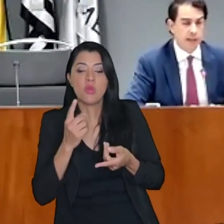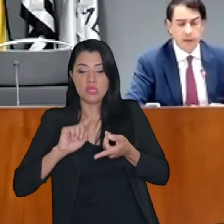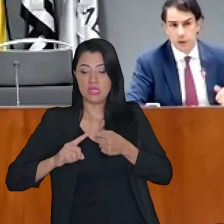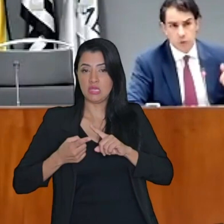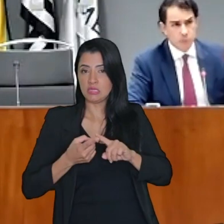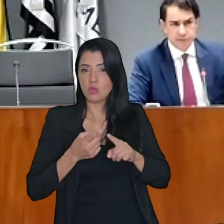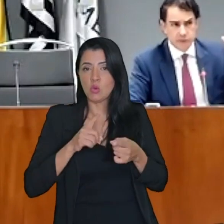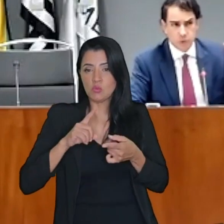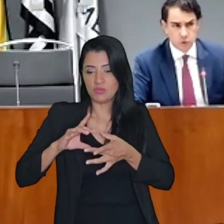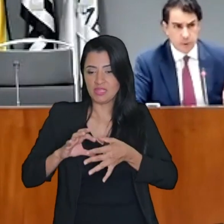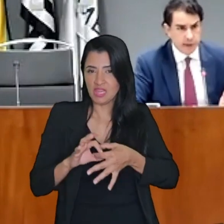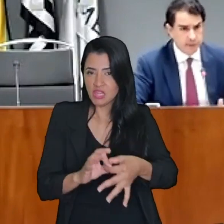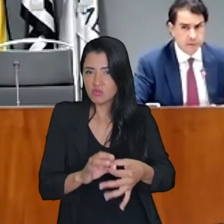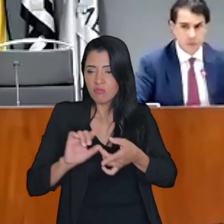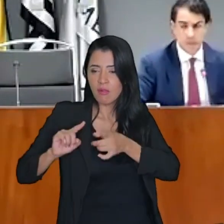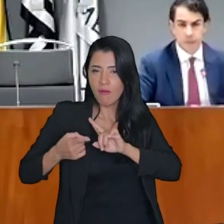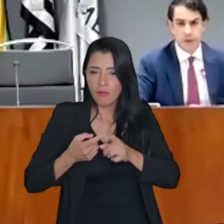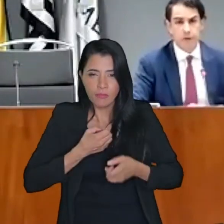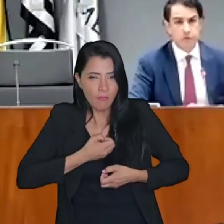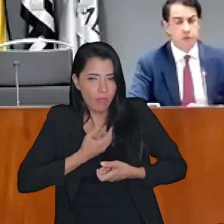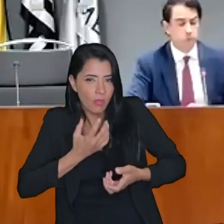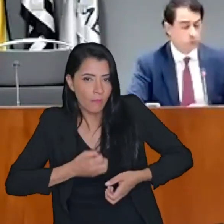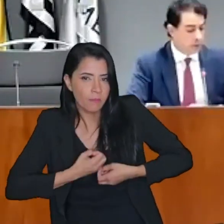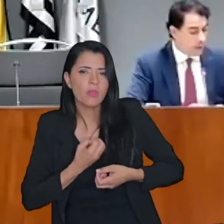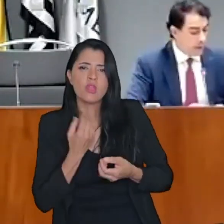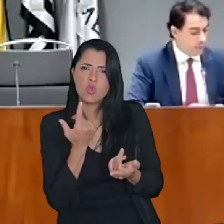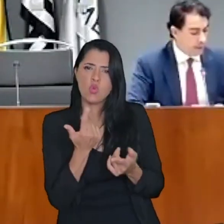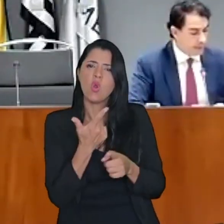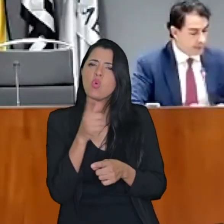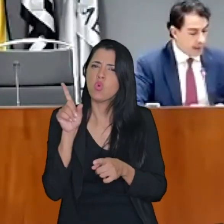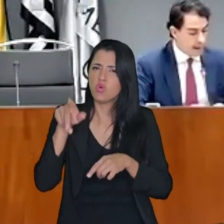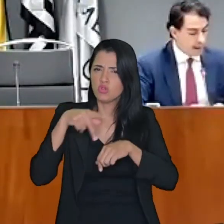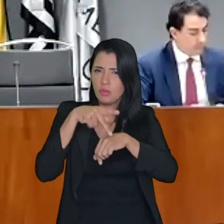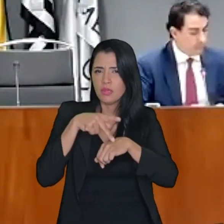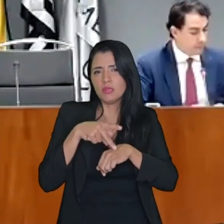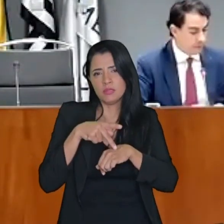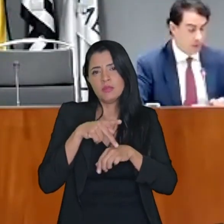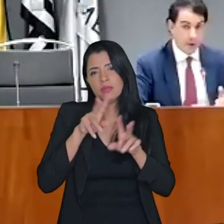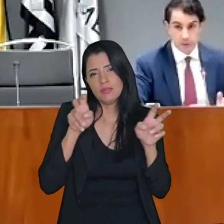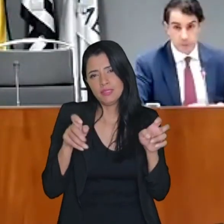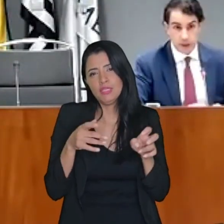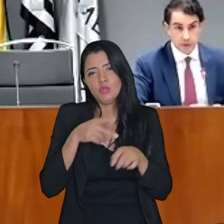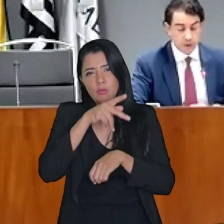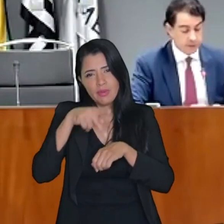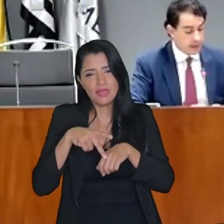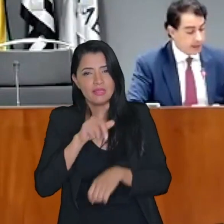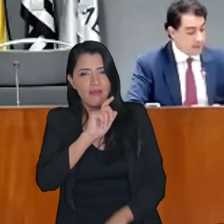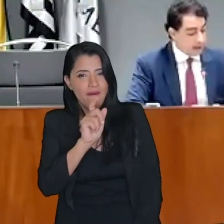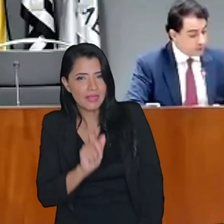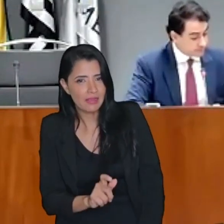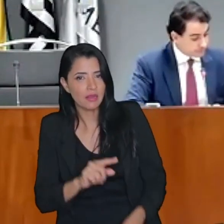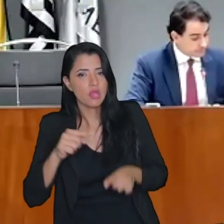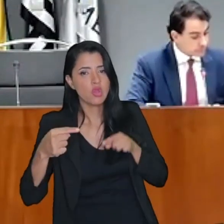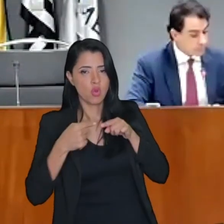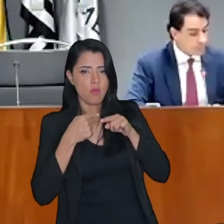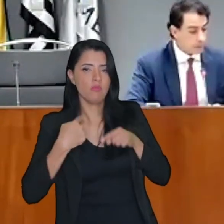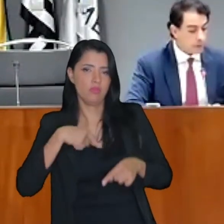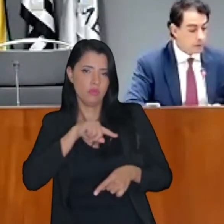colaboração premiada, como existem em outros países, eu cito apenas a Itália, para ficar mais perto da nossa